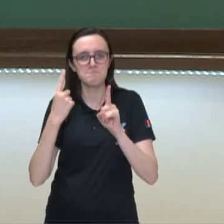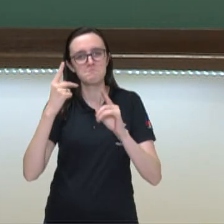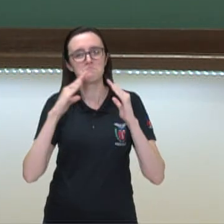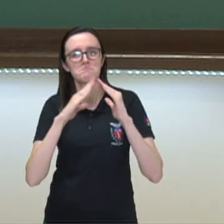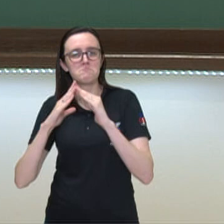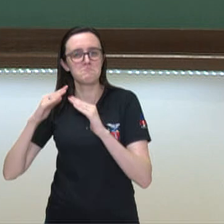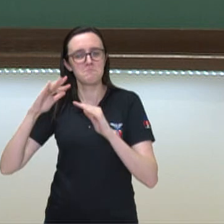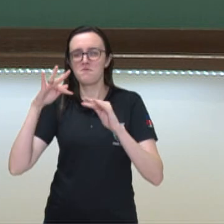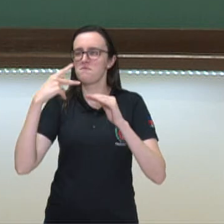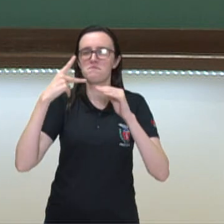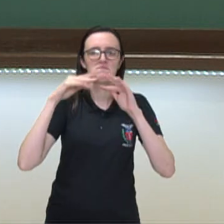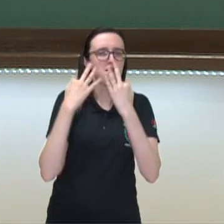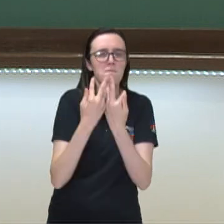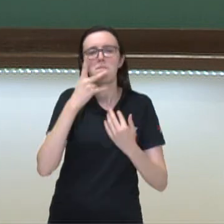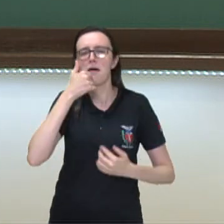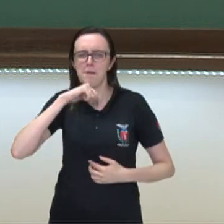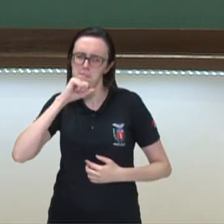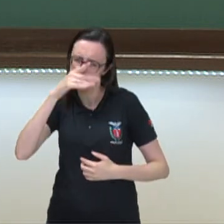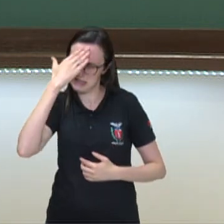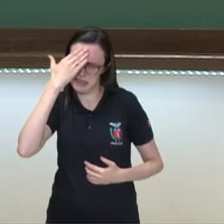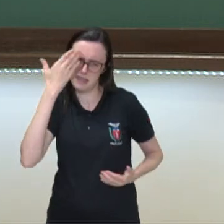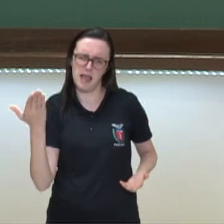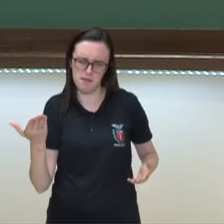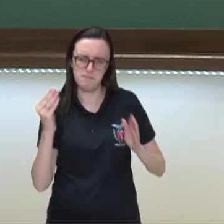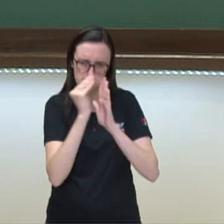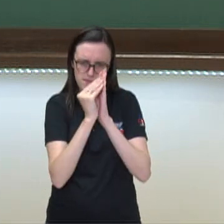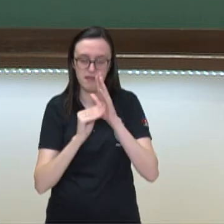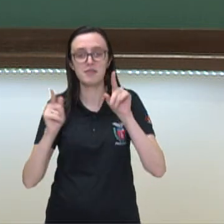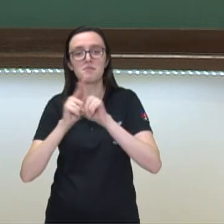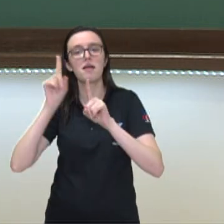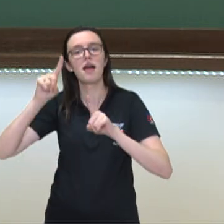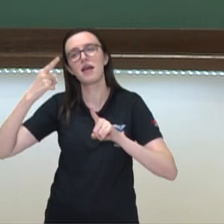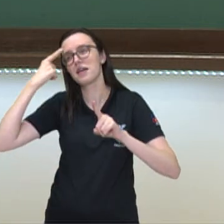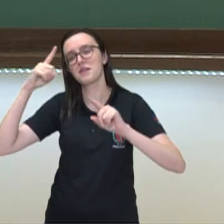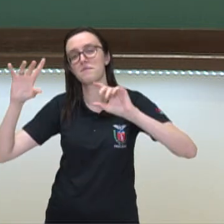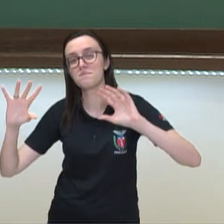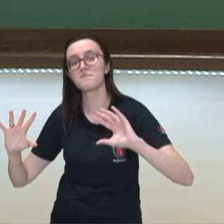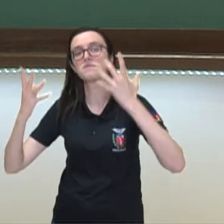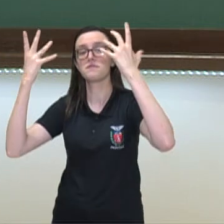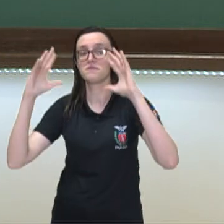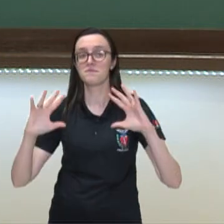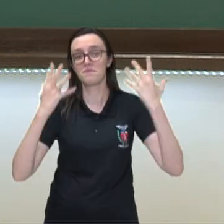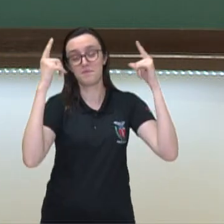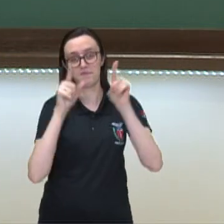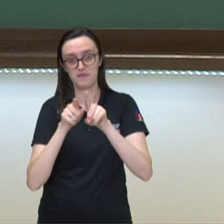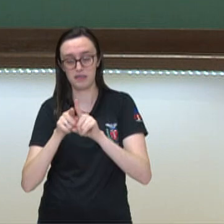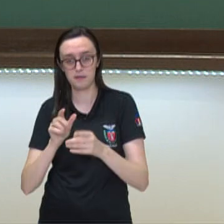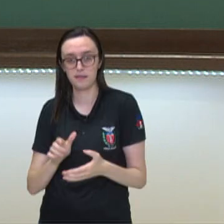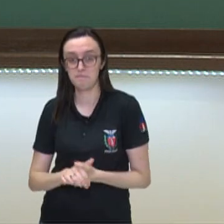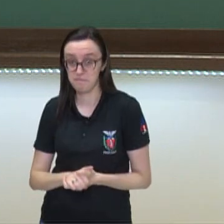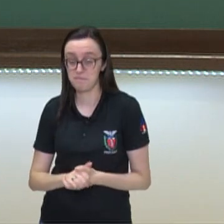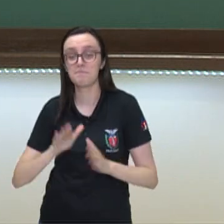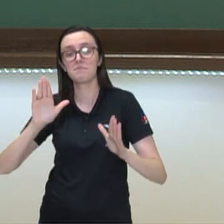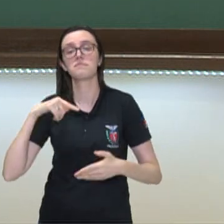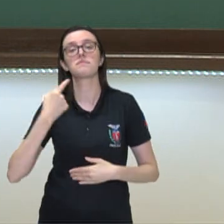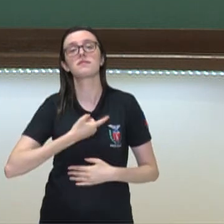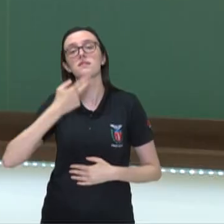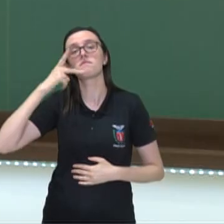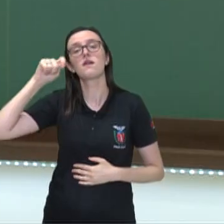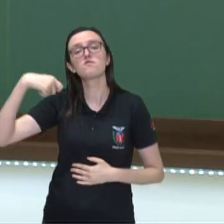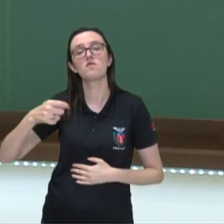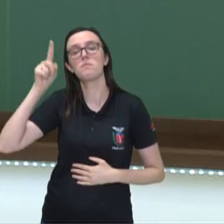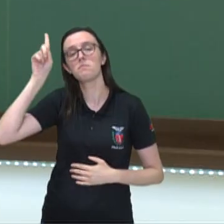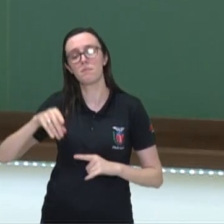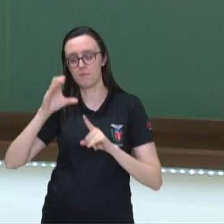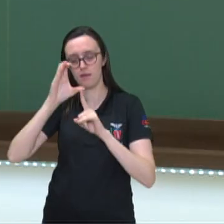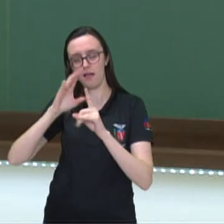aniversário de sua mãe, seu pai, todo mundo sabe, né? E também as datas comemorativas. Bom, falamos aí do calendário maia,